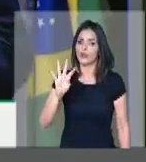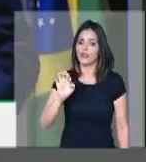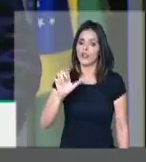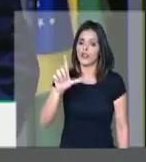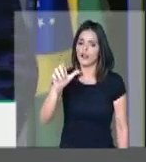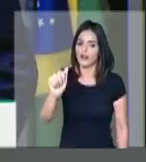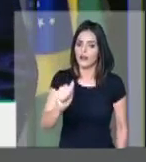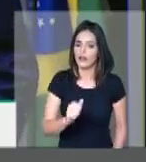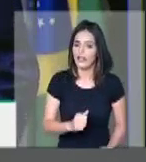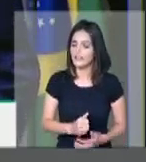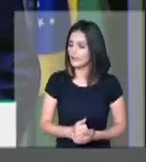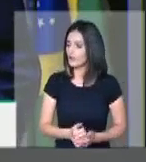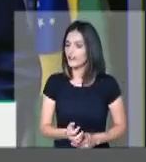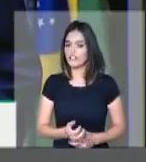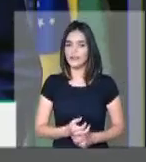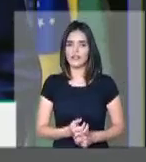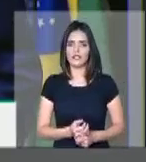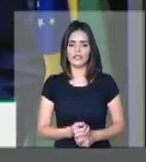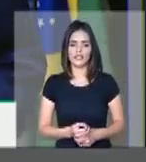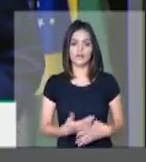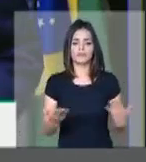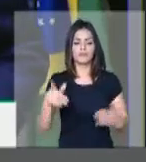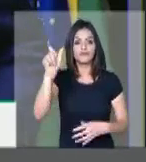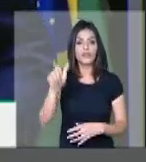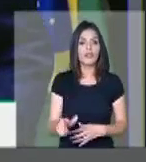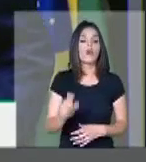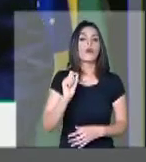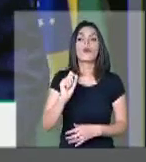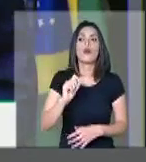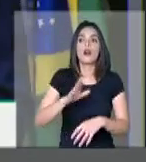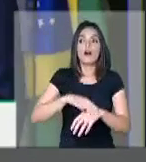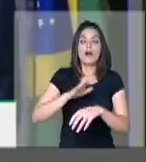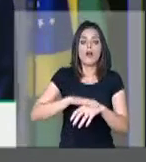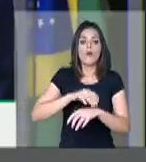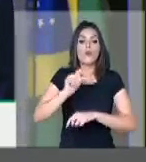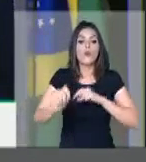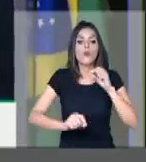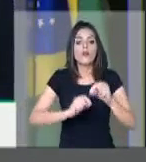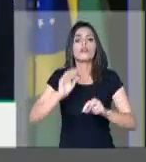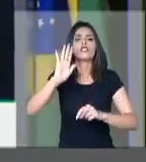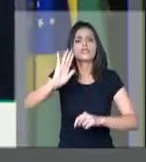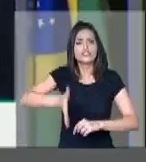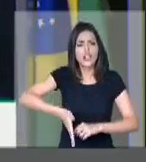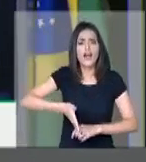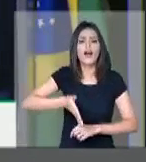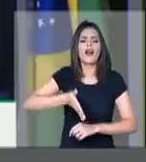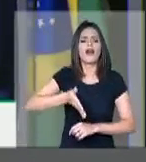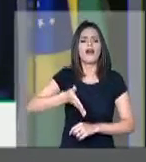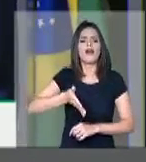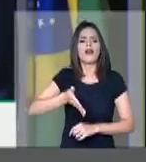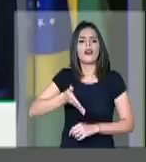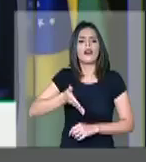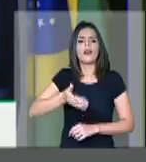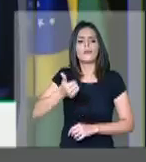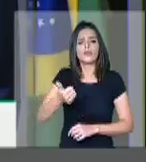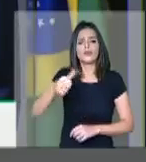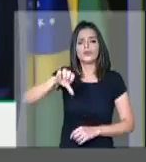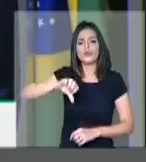Quem examina com isenção de ânimos os acontecimentos